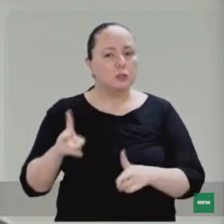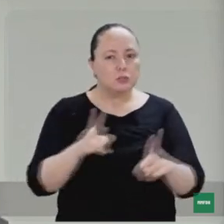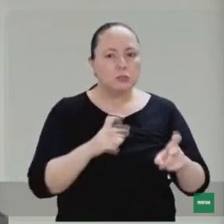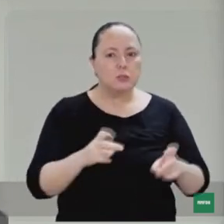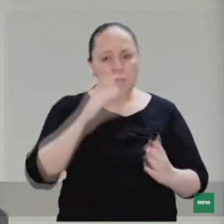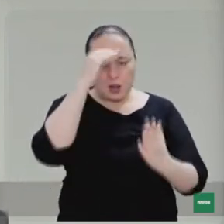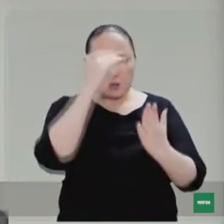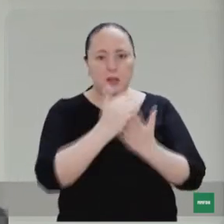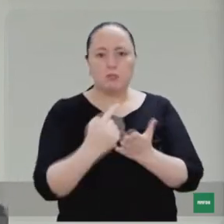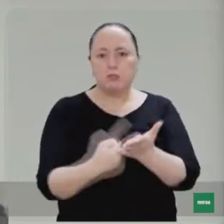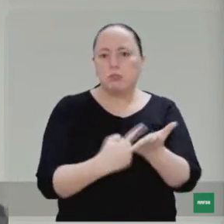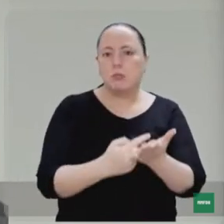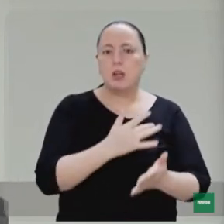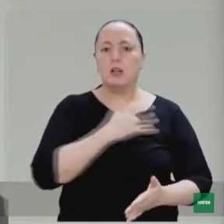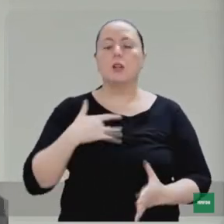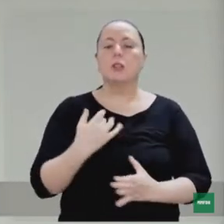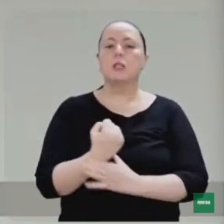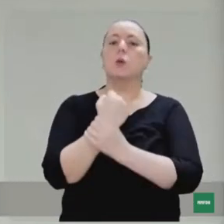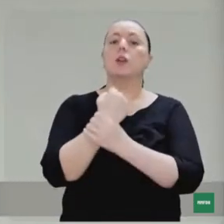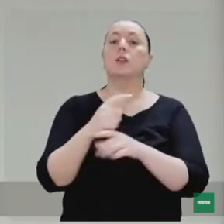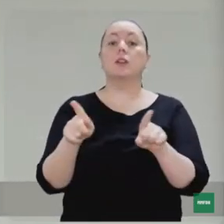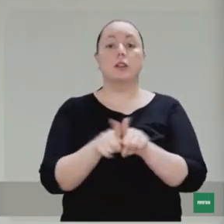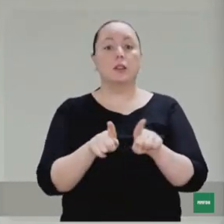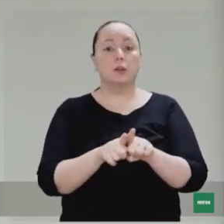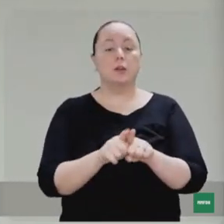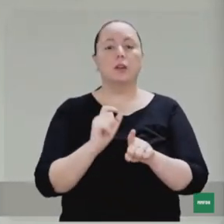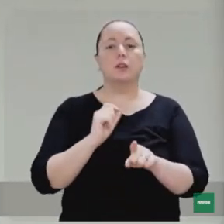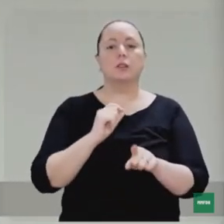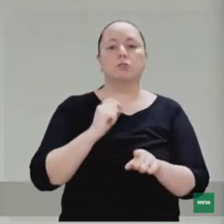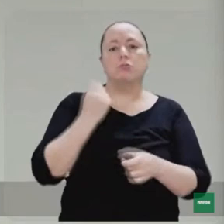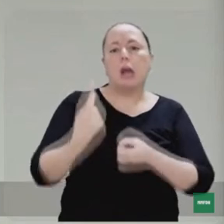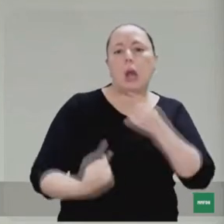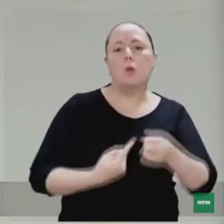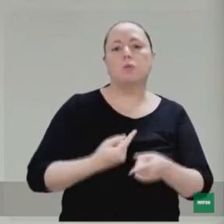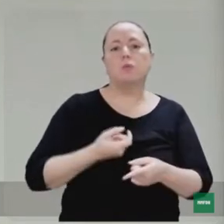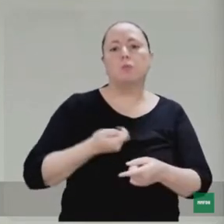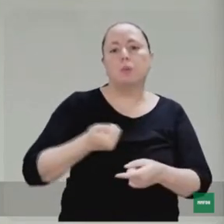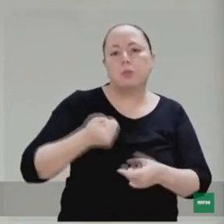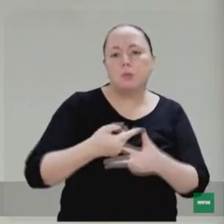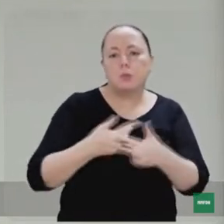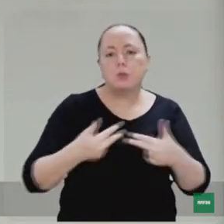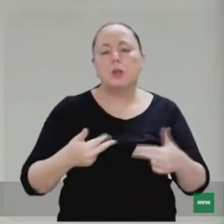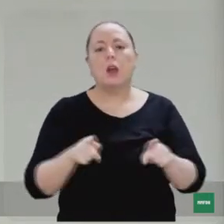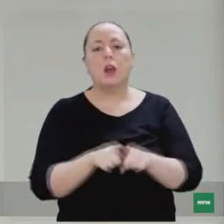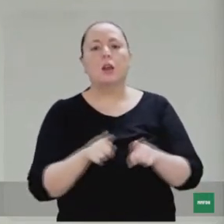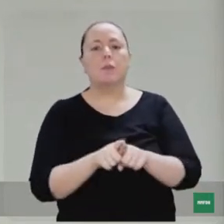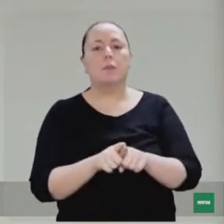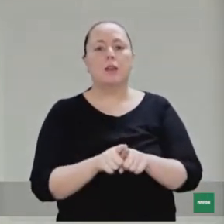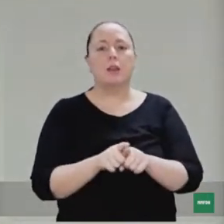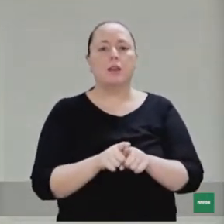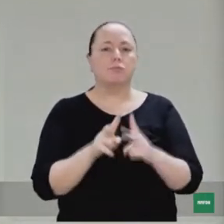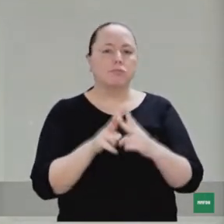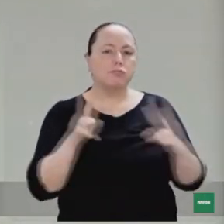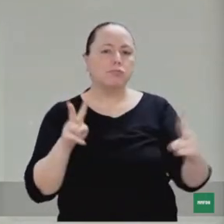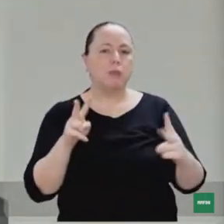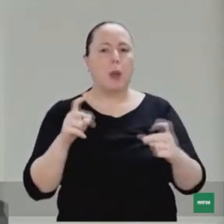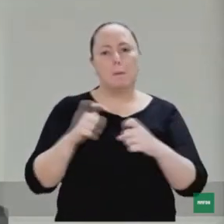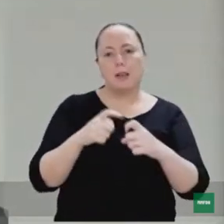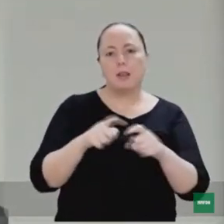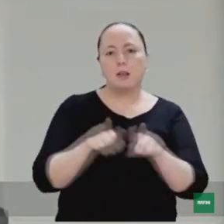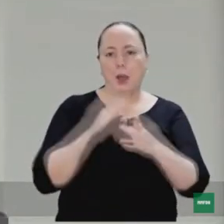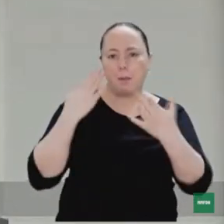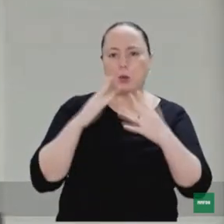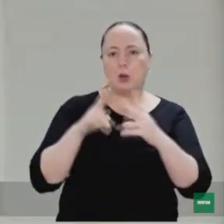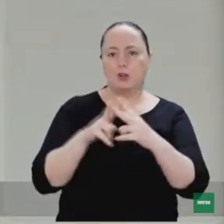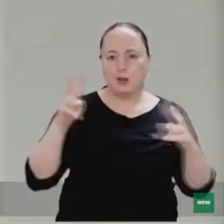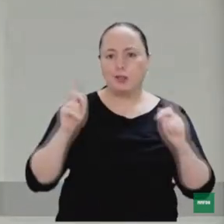nós intensificamos protocolos de saúde e segurança. Implementamos também alguns benefícios, como ajuda de custo, home office, telemedicina,